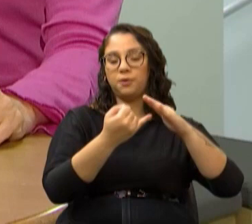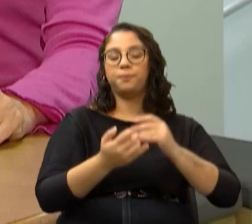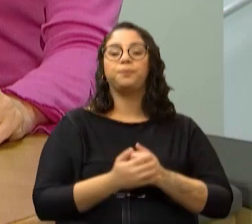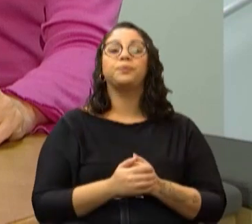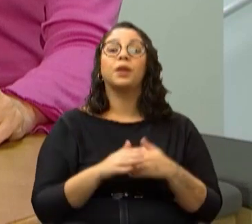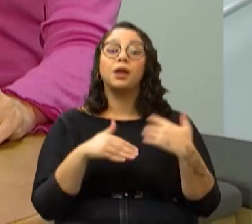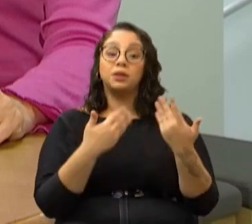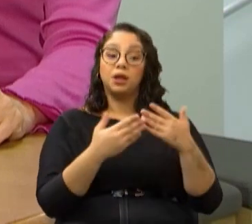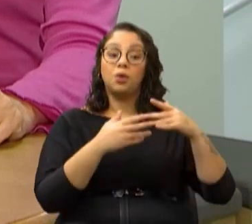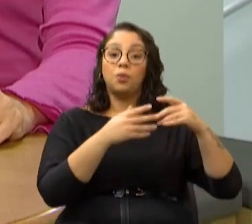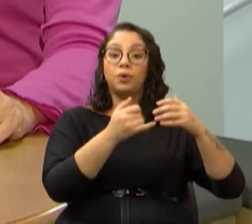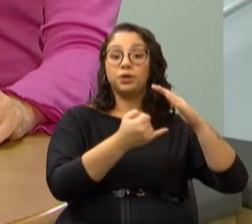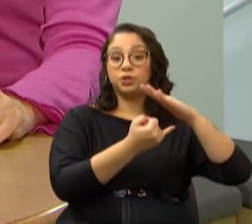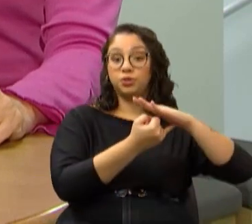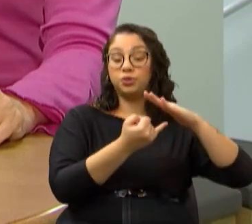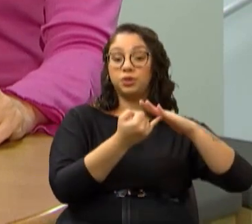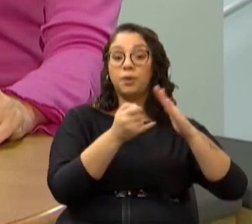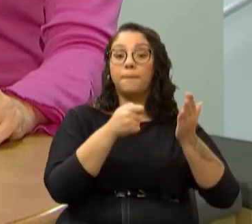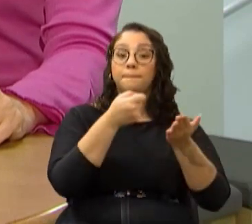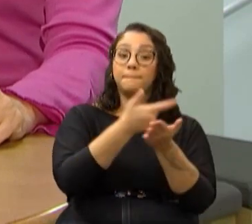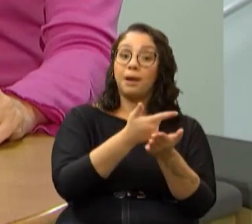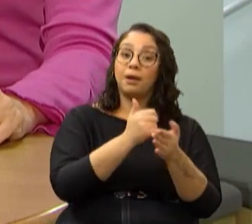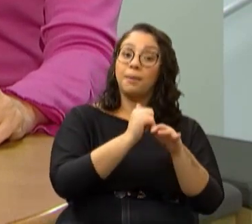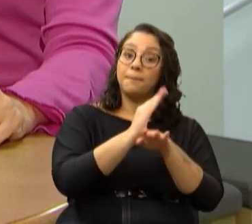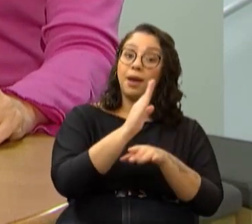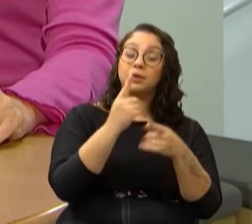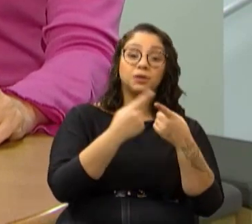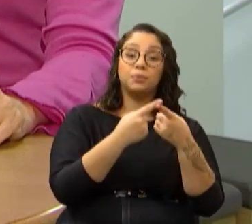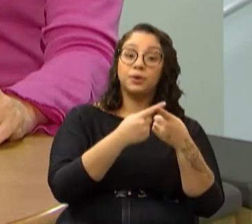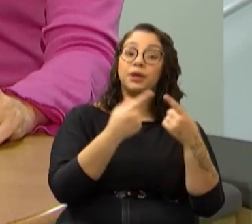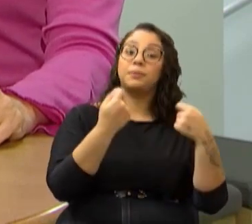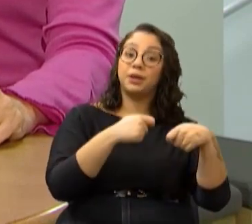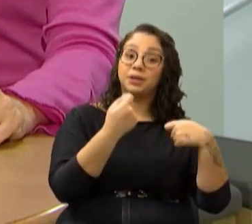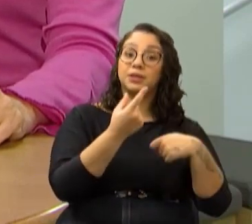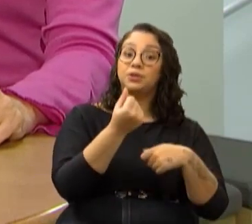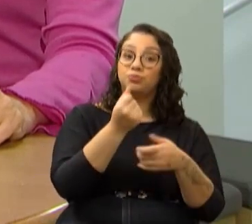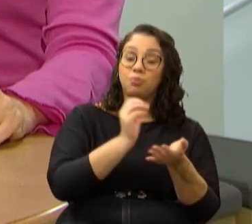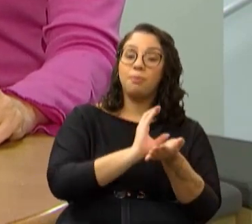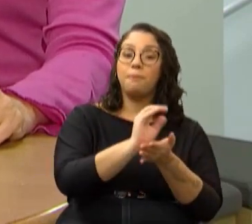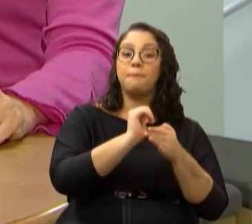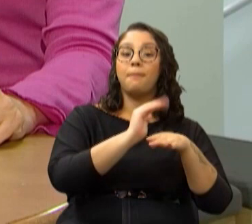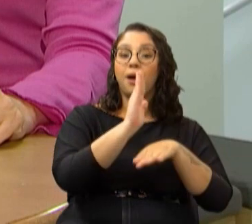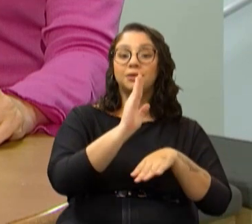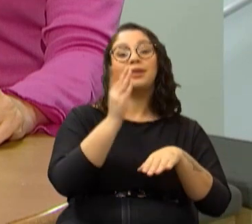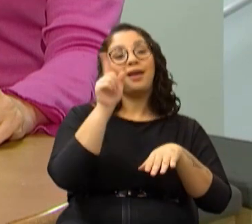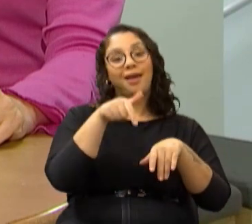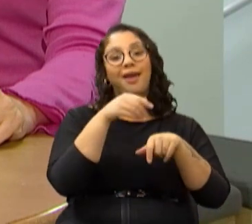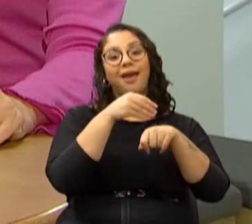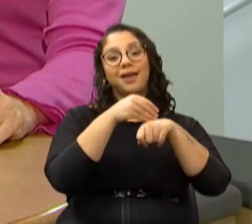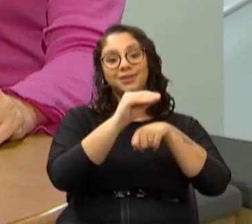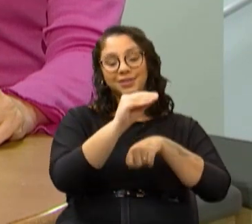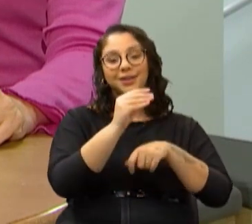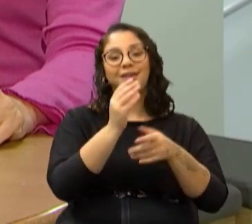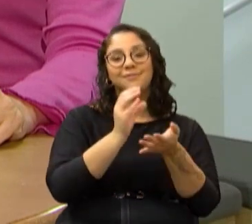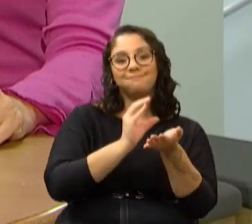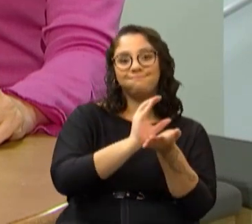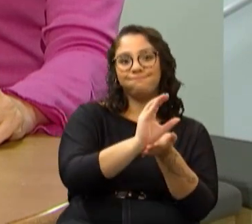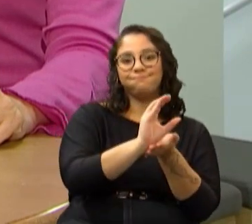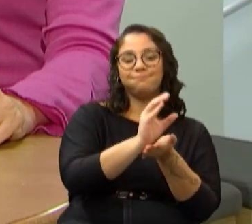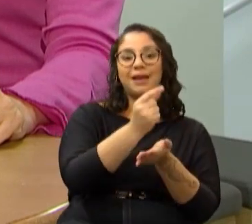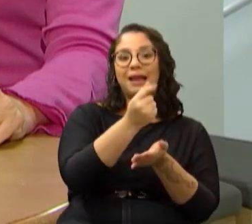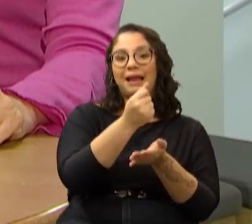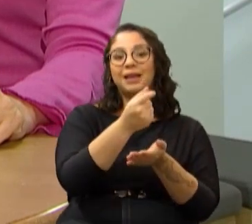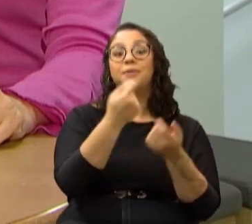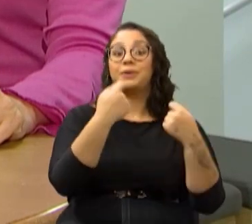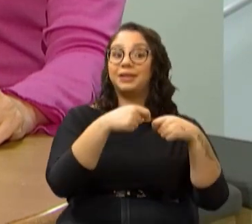alavancar a instituição. Então, essas instituições pagam mais porque elas precisam mais do recurso, tá? Então, essa é a dica para quem vai